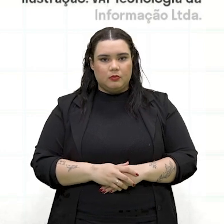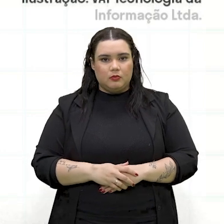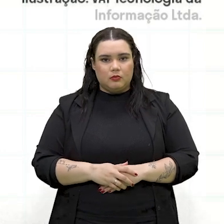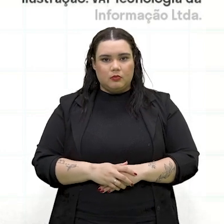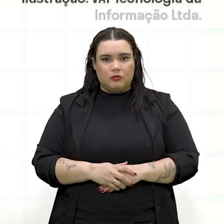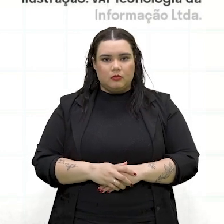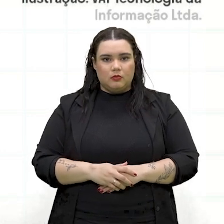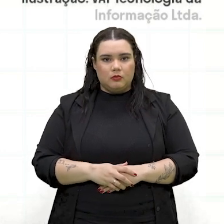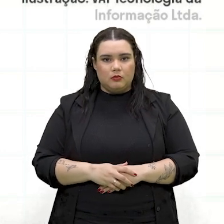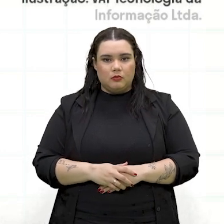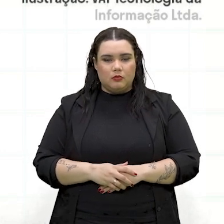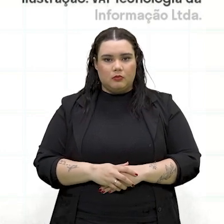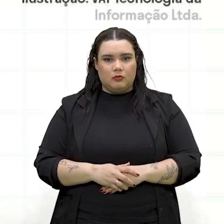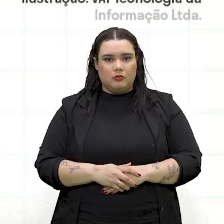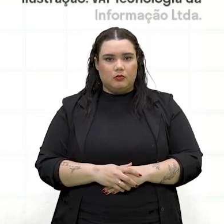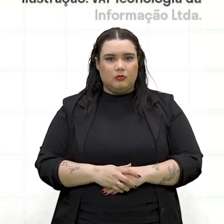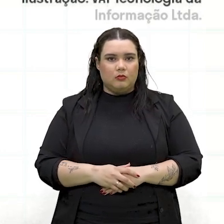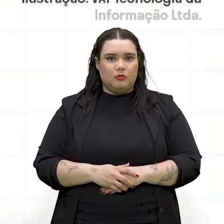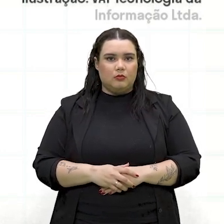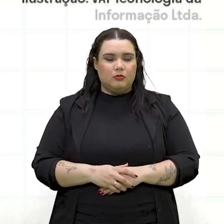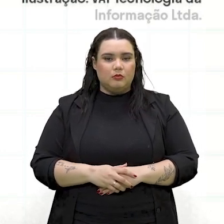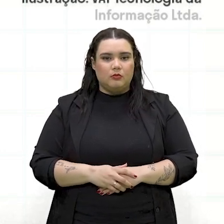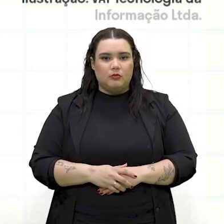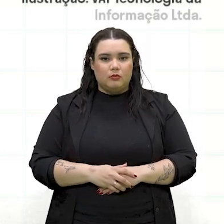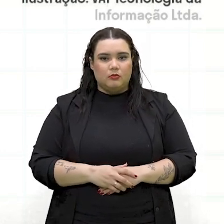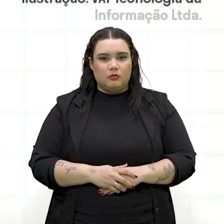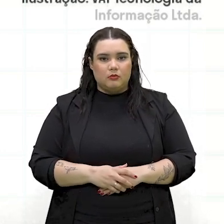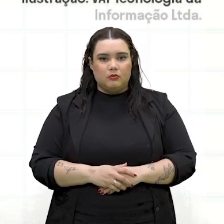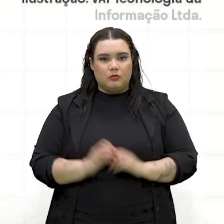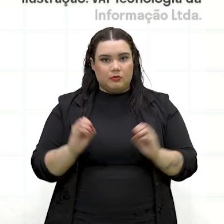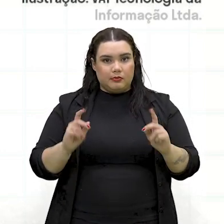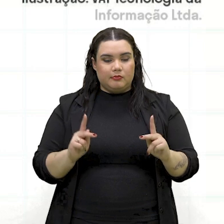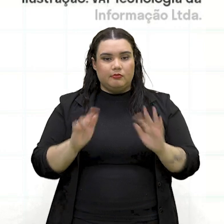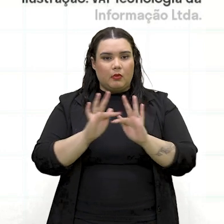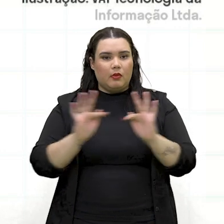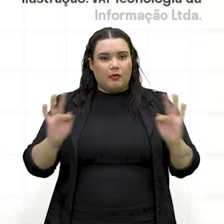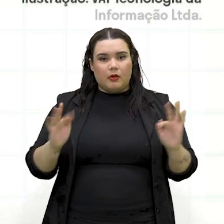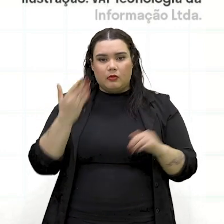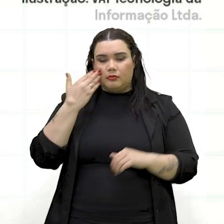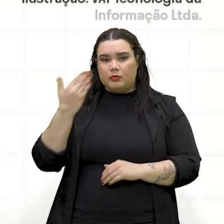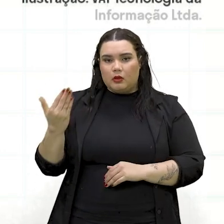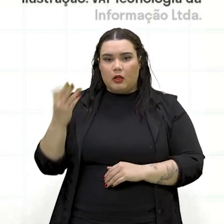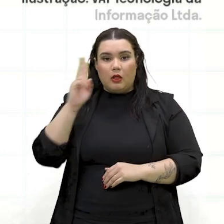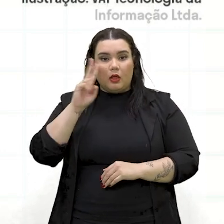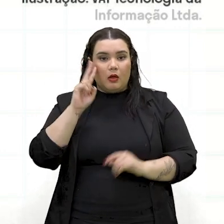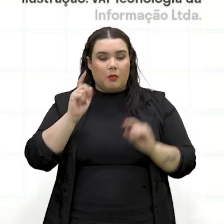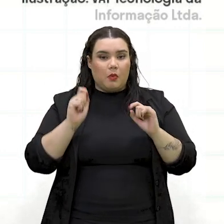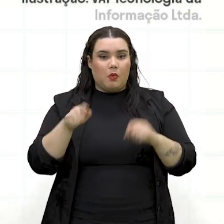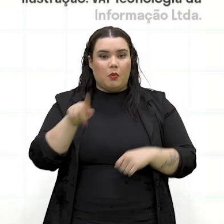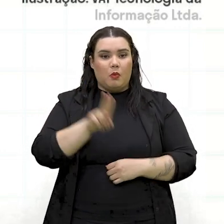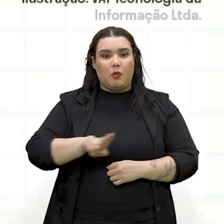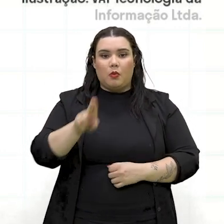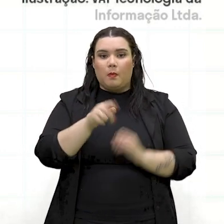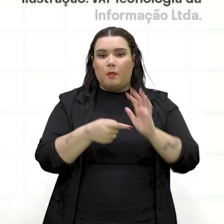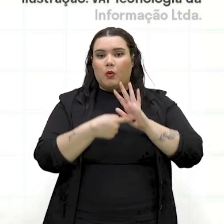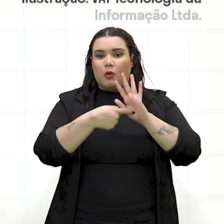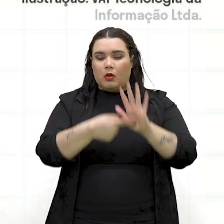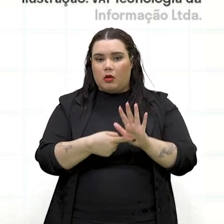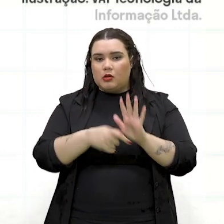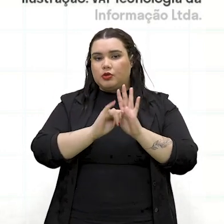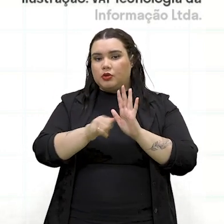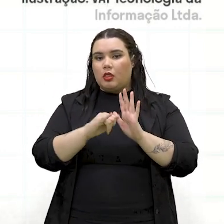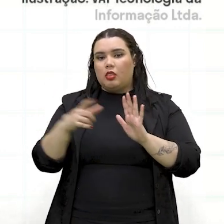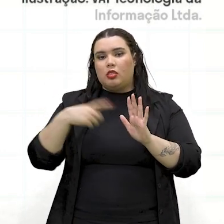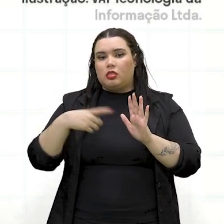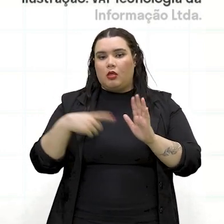a possibility in general, ok? Lembrando que ele é usado para indicar que